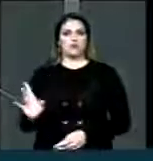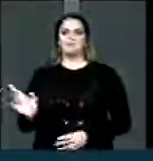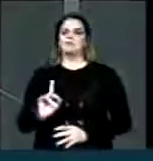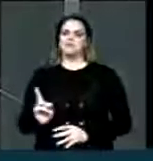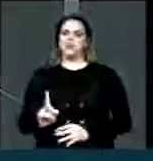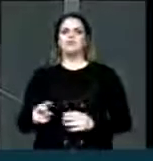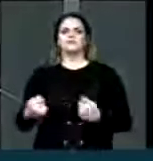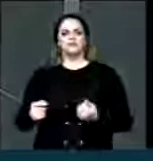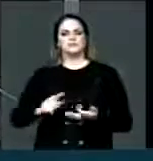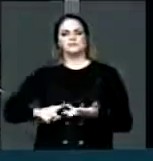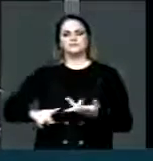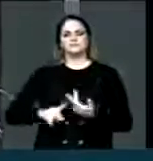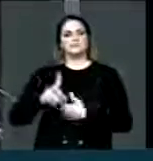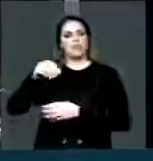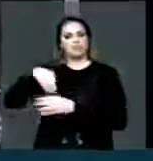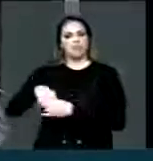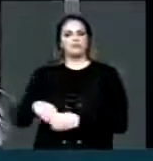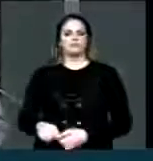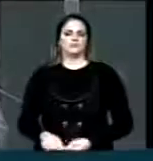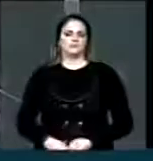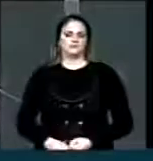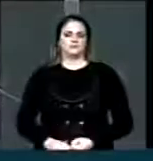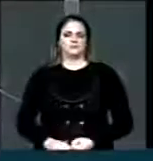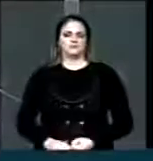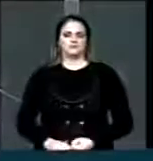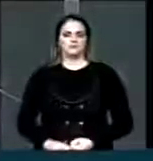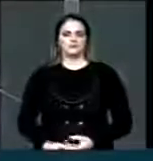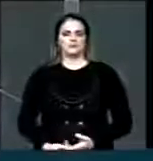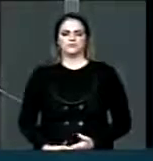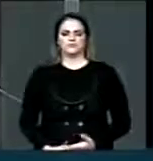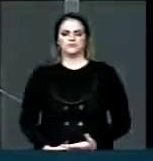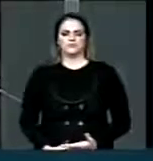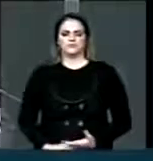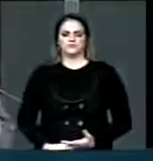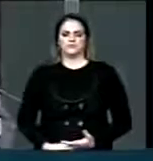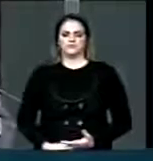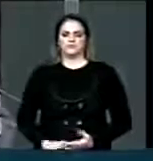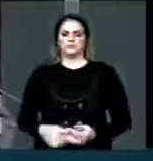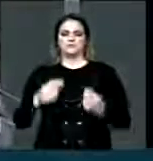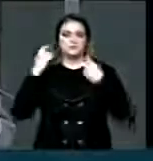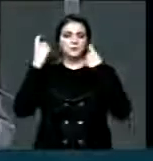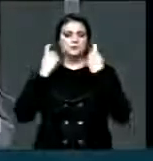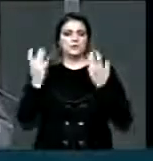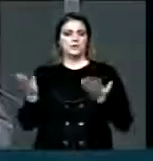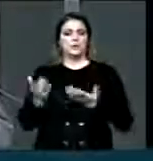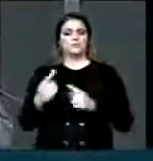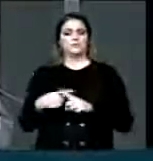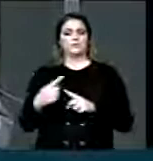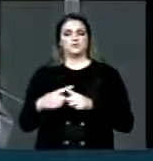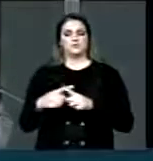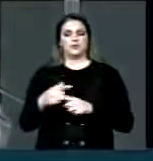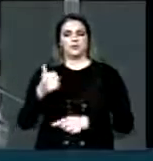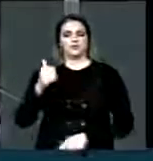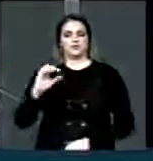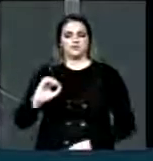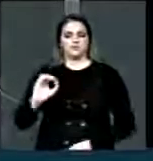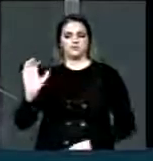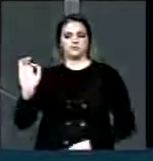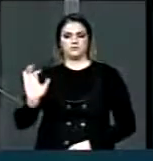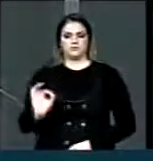quer dizer da preocupação desse contingenciamento que sai de 10%, que